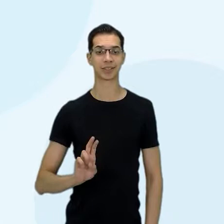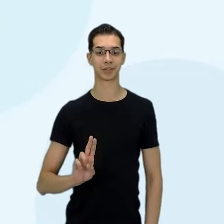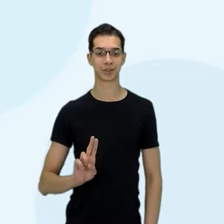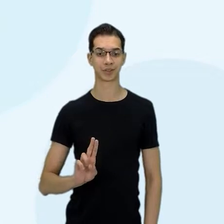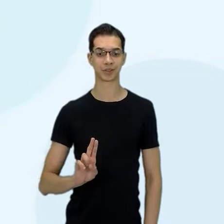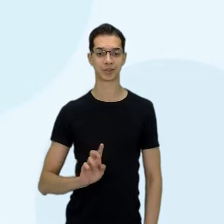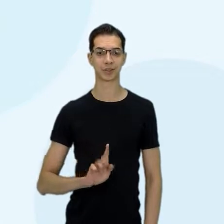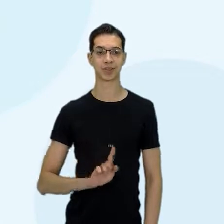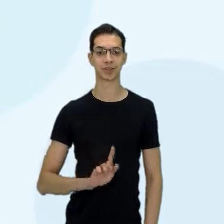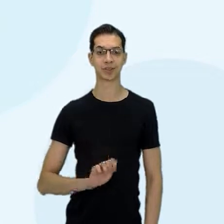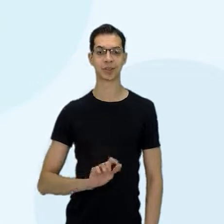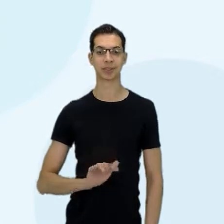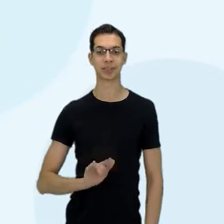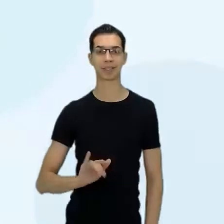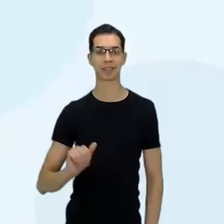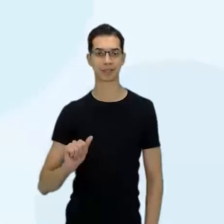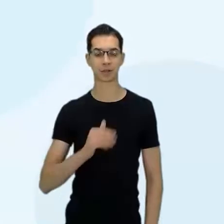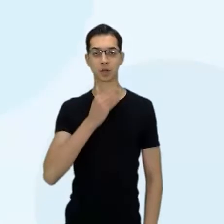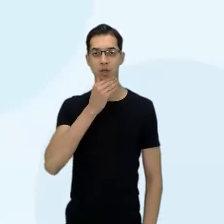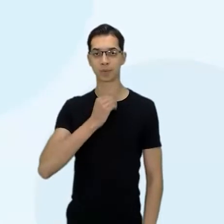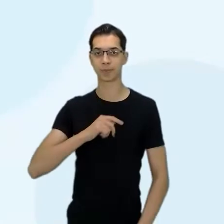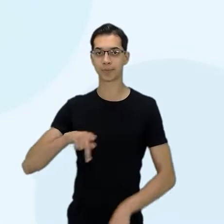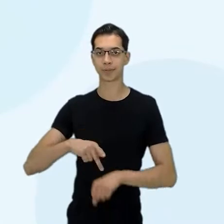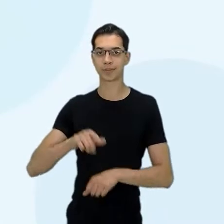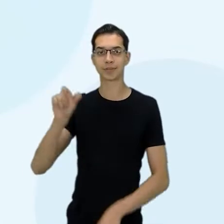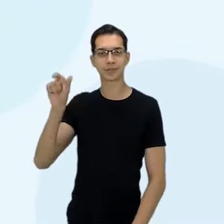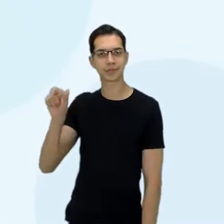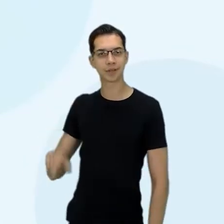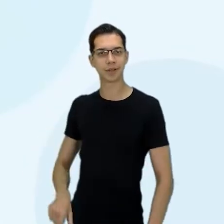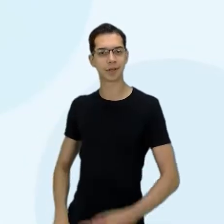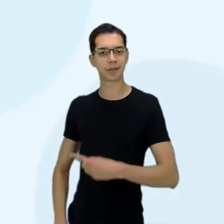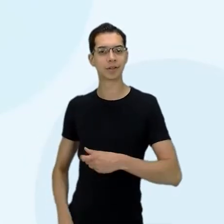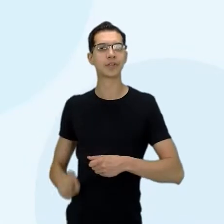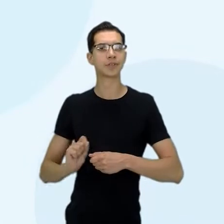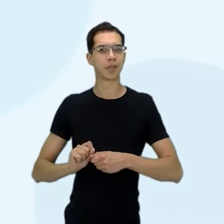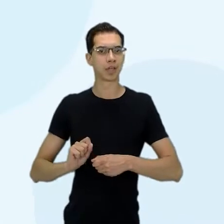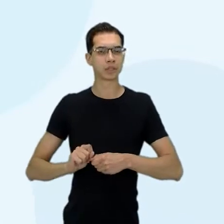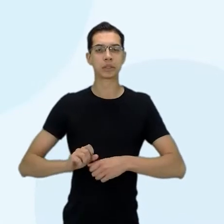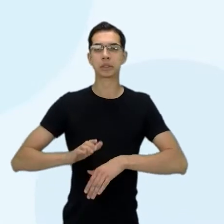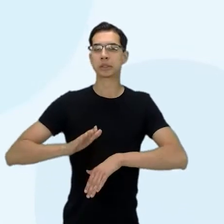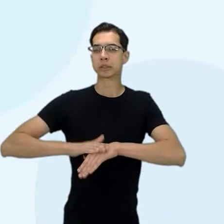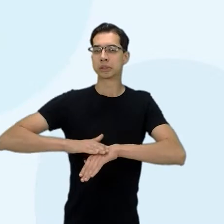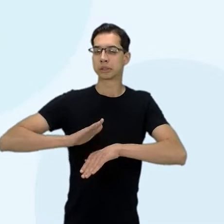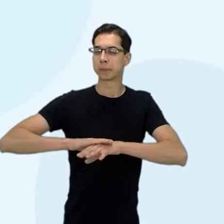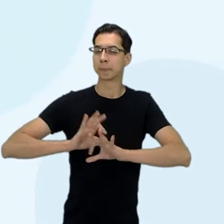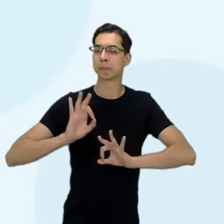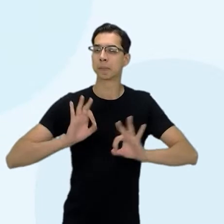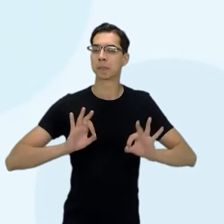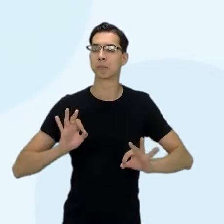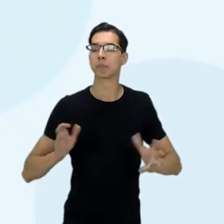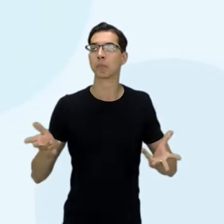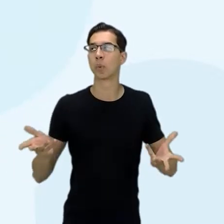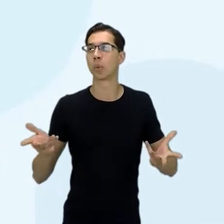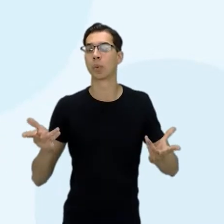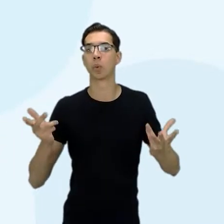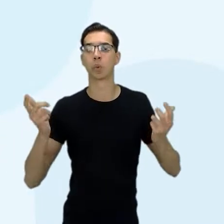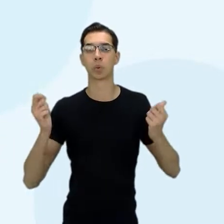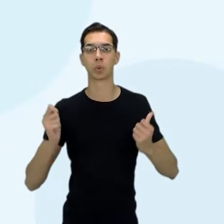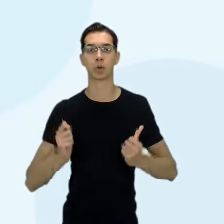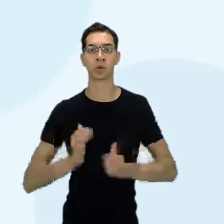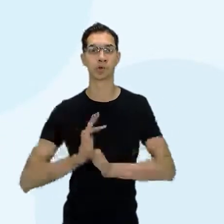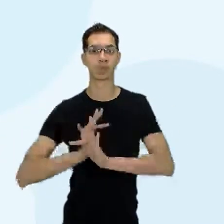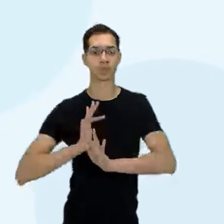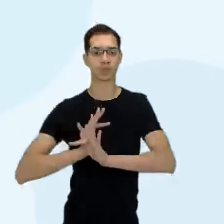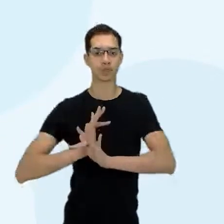fez muito pela fundação, na verdade, da física, como ela é parecida com o que ela é, porque